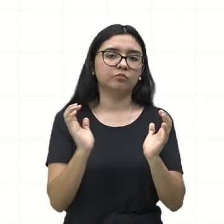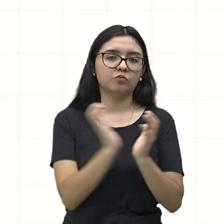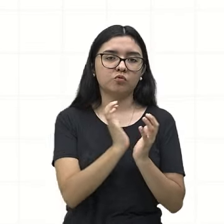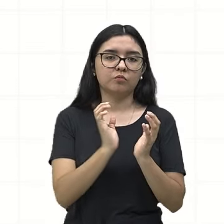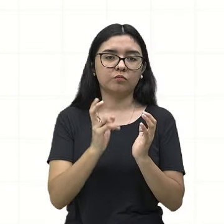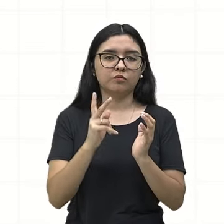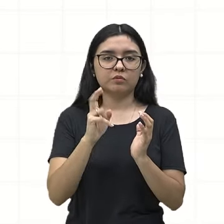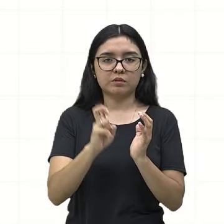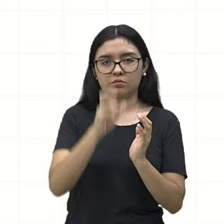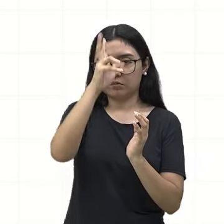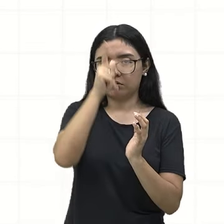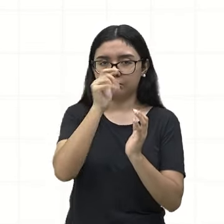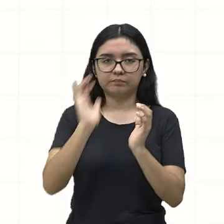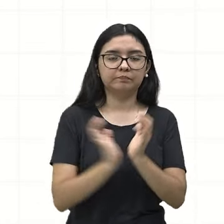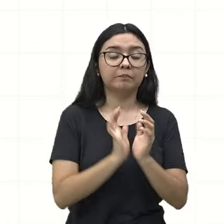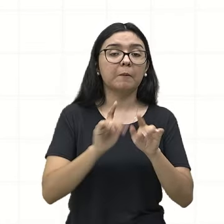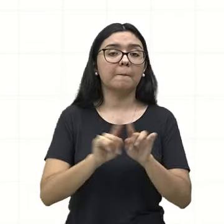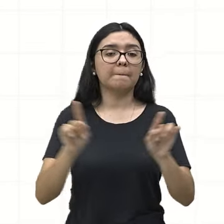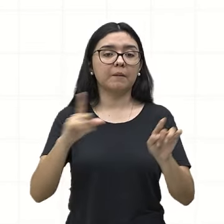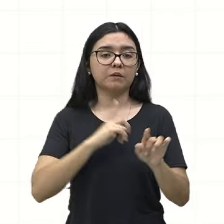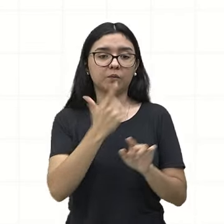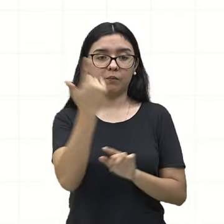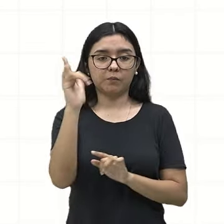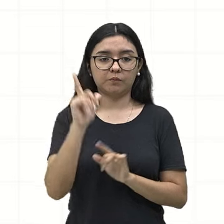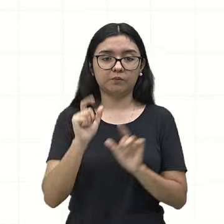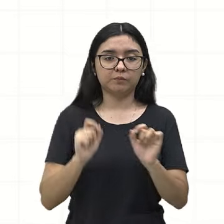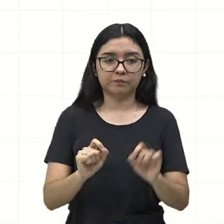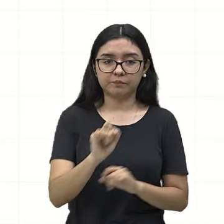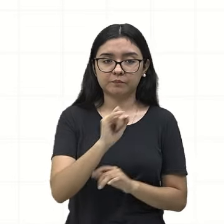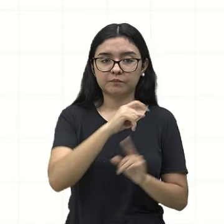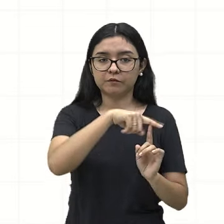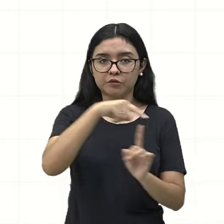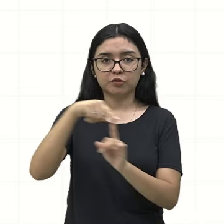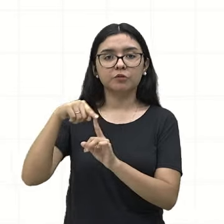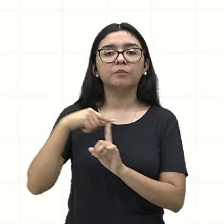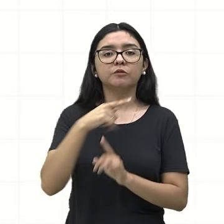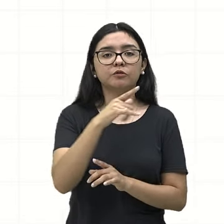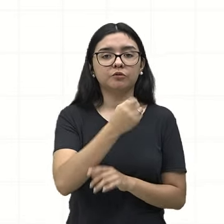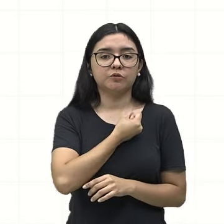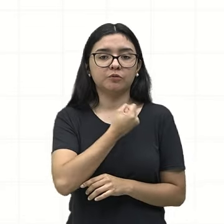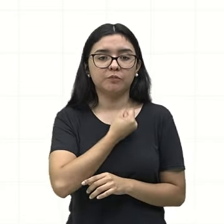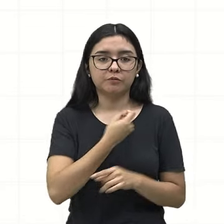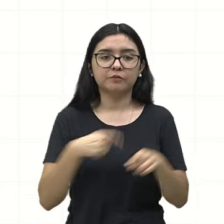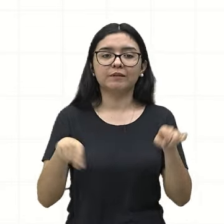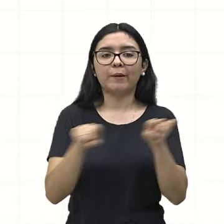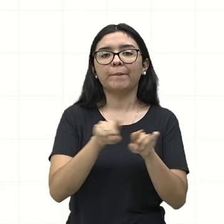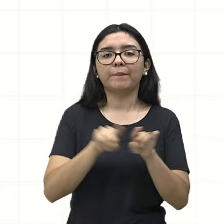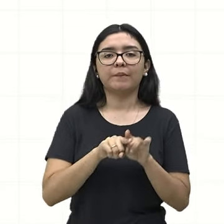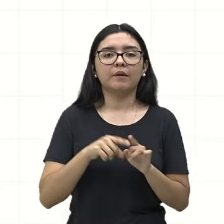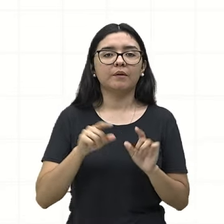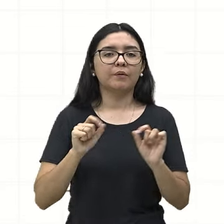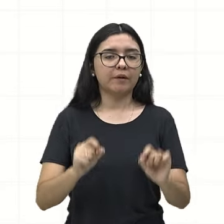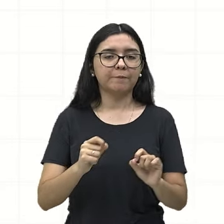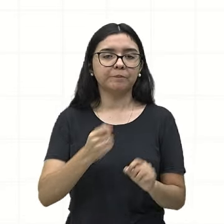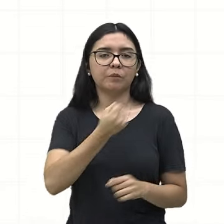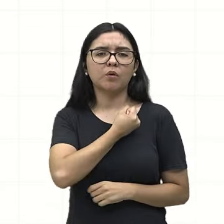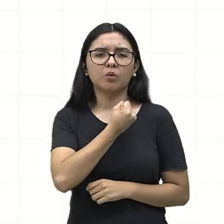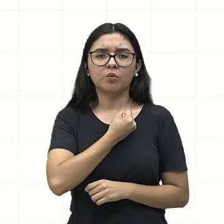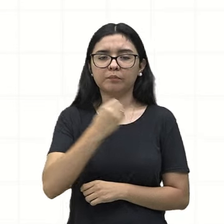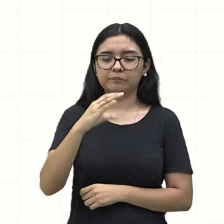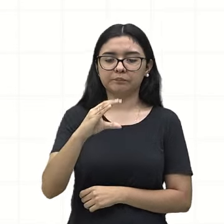grupo. Beleza? Bom, mas tem outros tipos de número, né? Que nós chamamos de números compostos. E o que é o